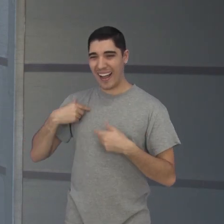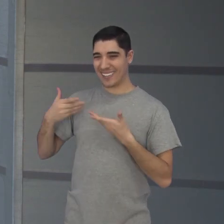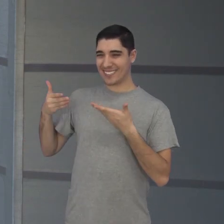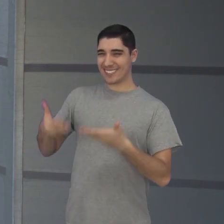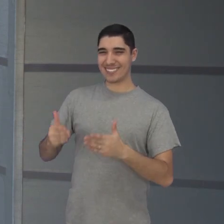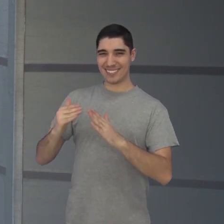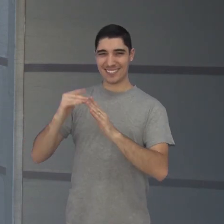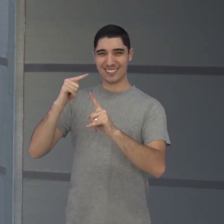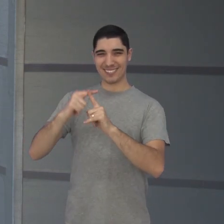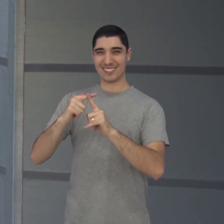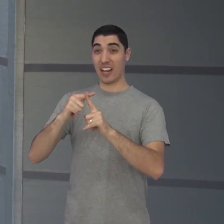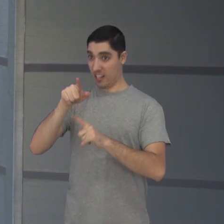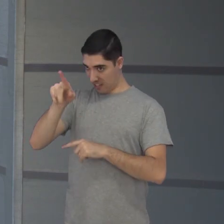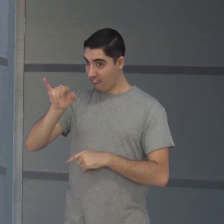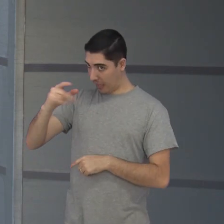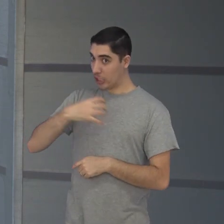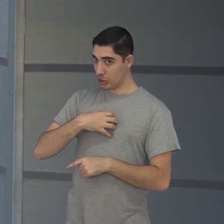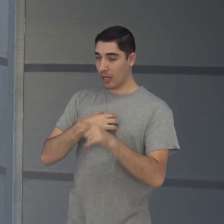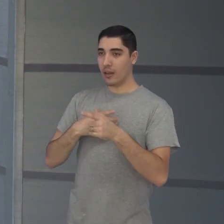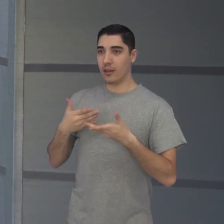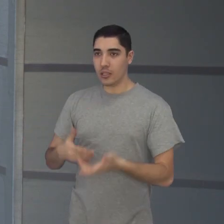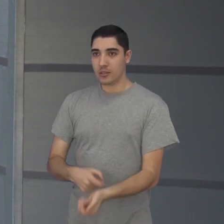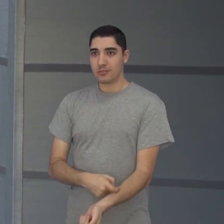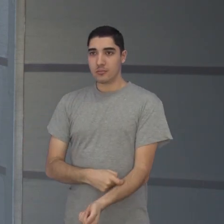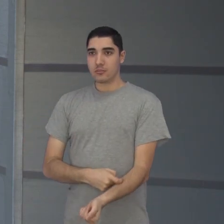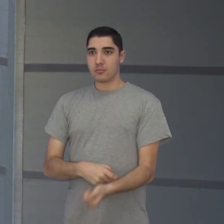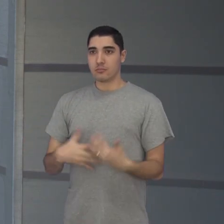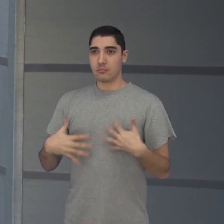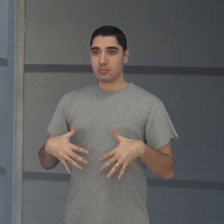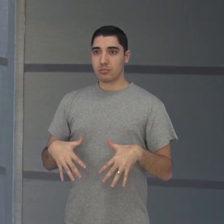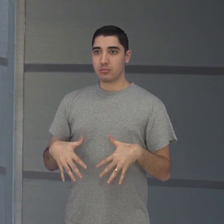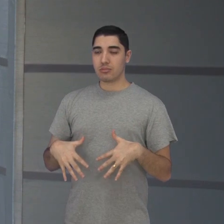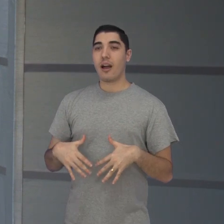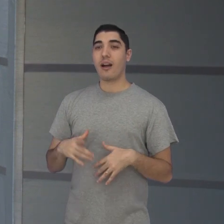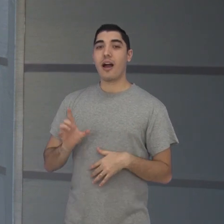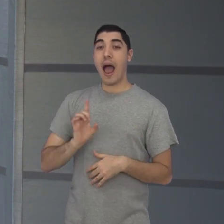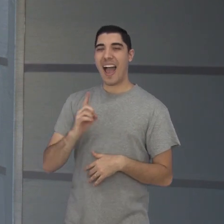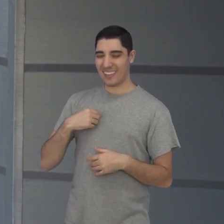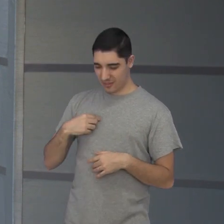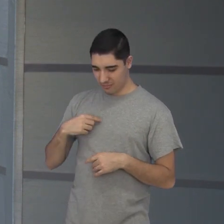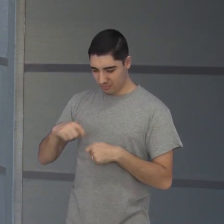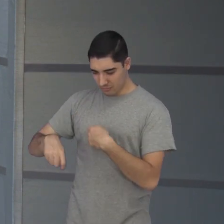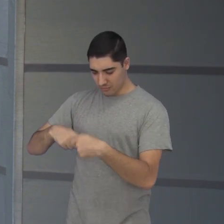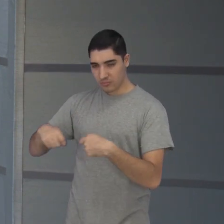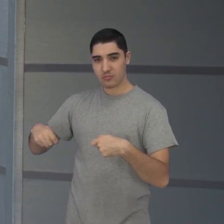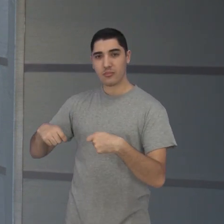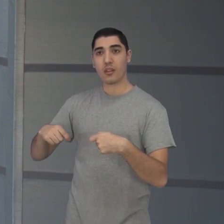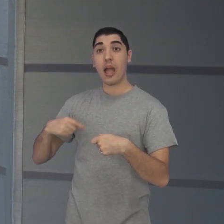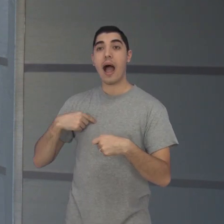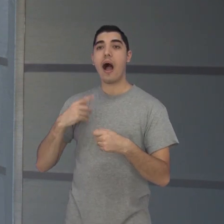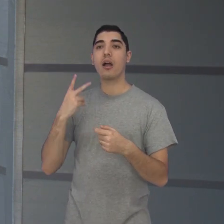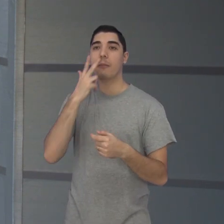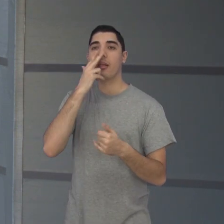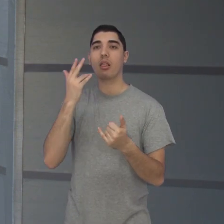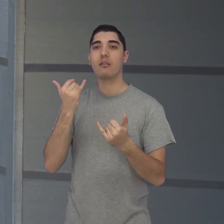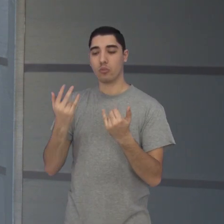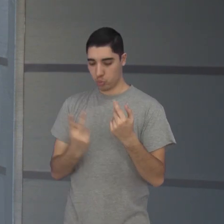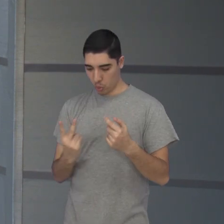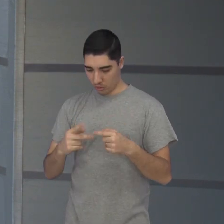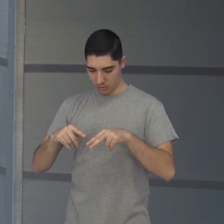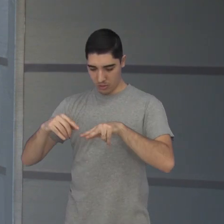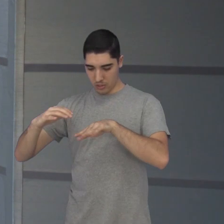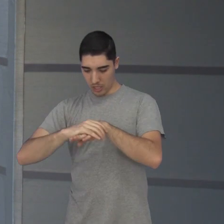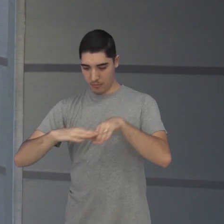e quando você chega na igreja, você vai sentir isso, bobo, dá aquele nervosismo, né? E eu não sei o que deu, amarrei um cardaço no